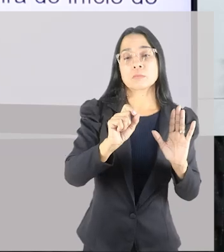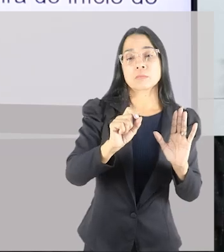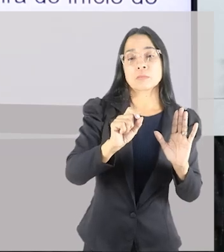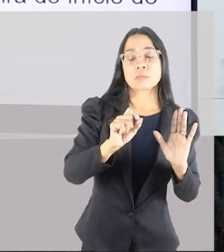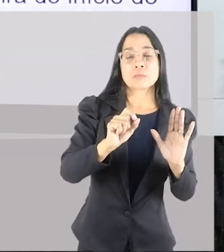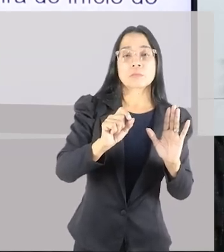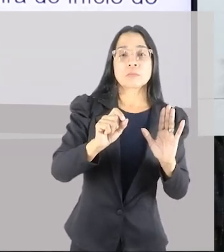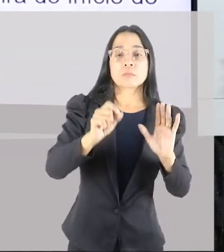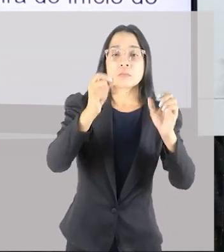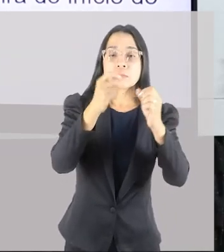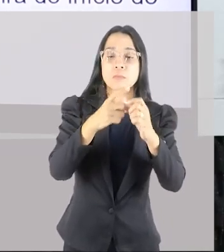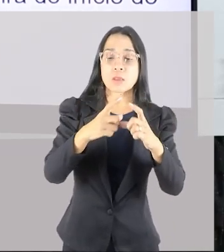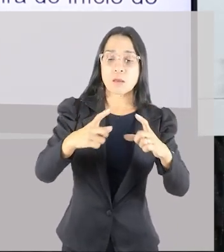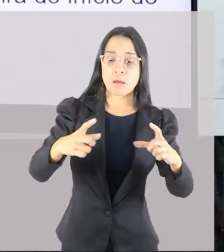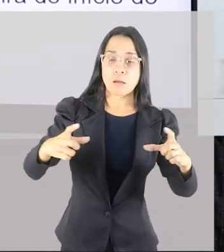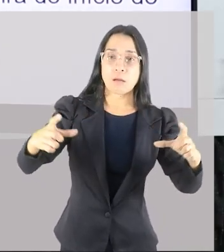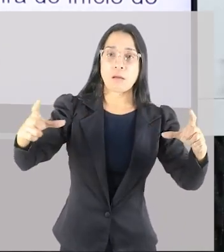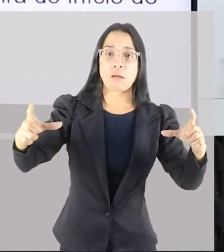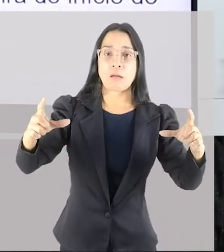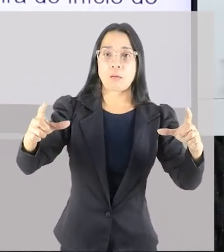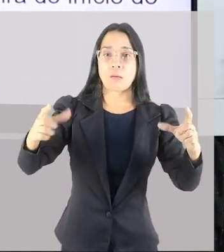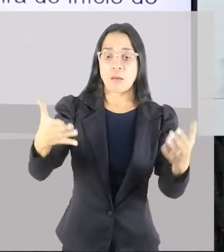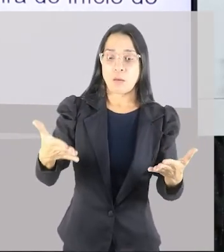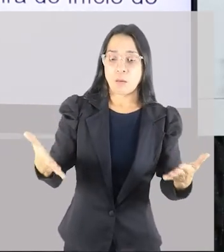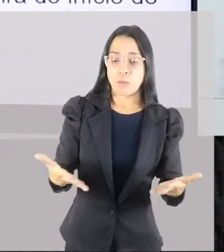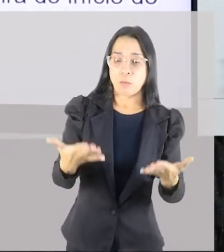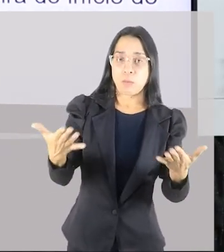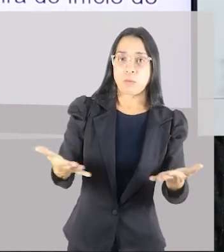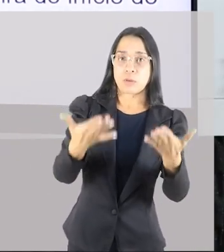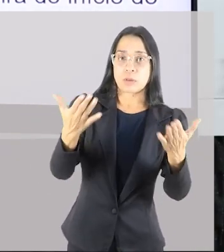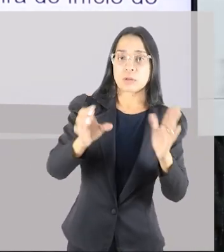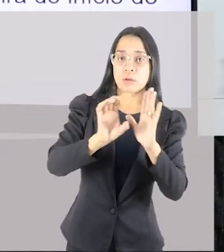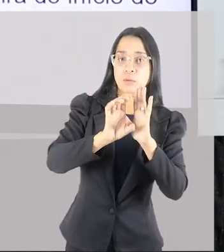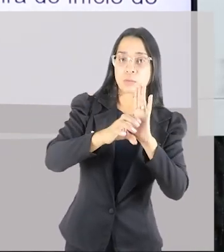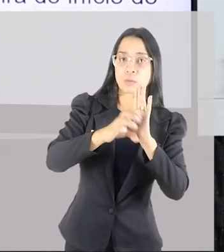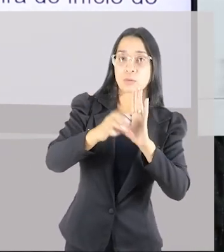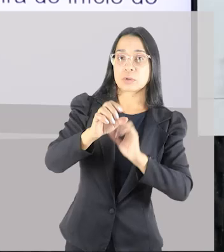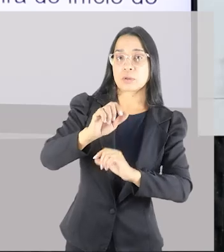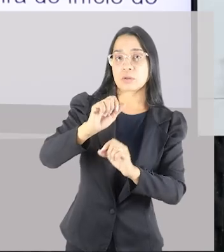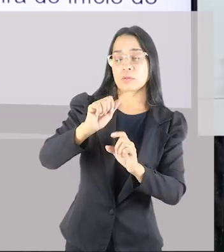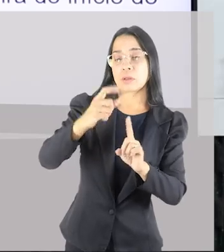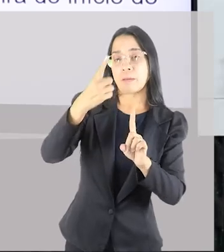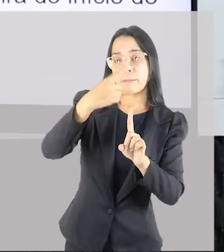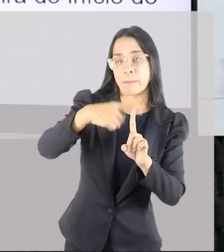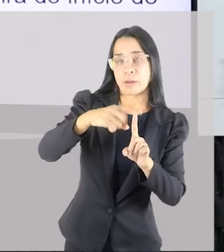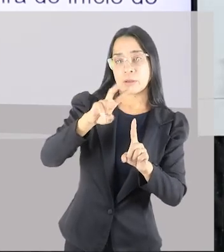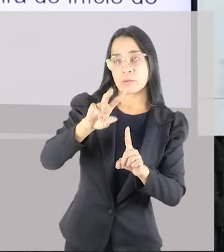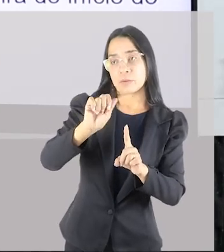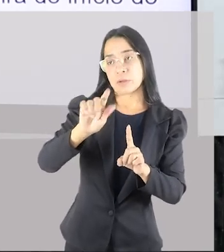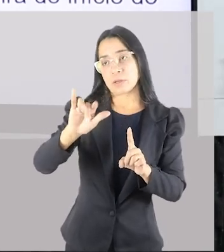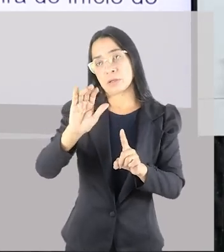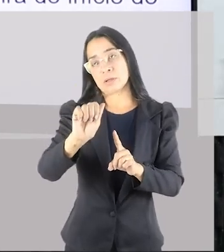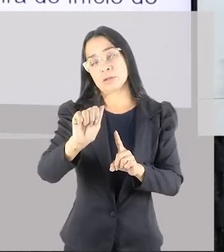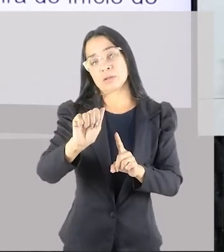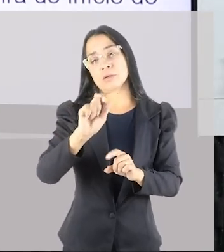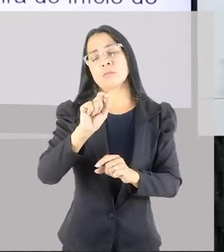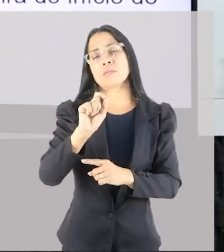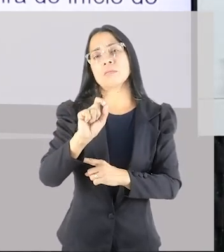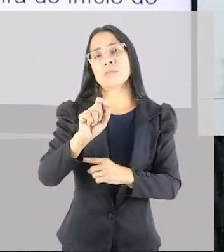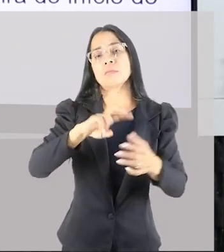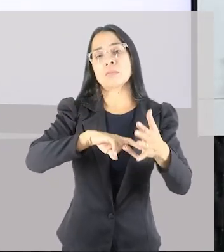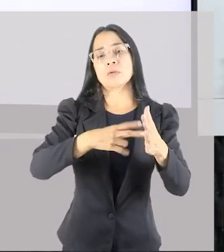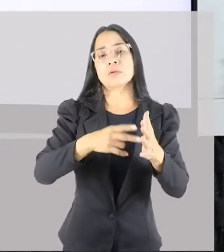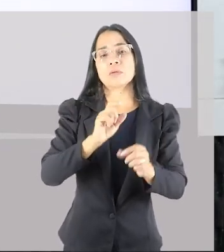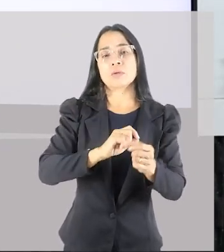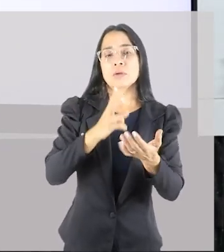uma ampla sustentação no conceito da mais-valia então a mais valia